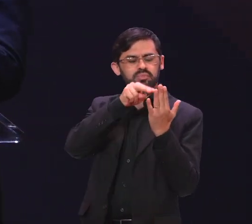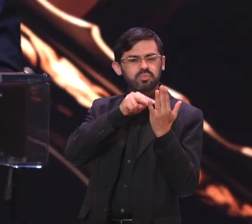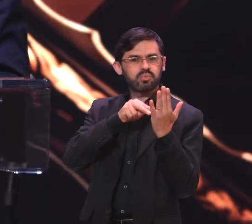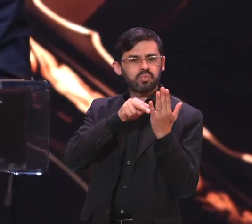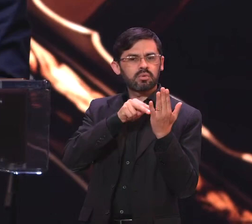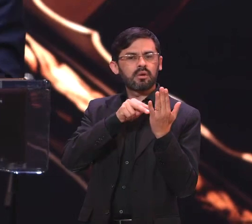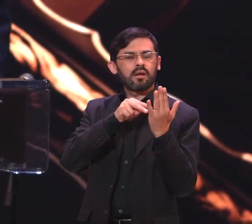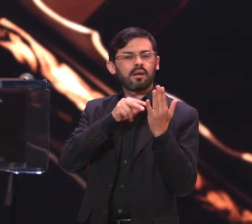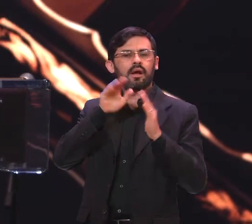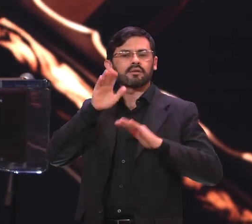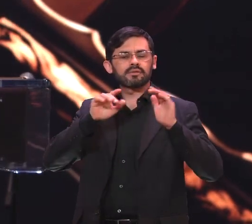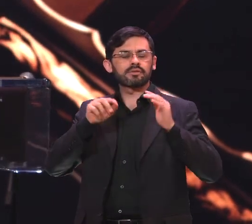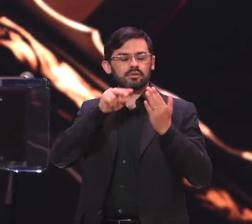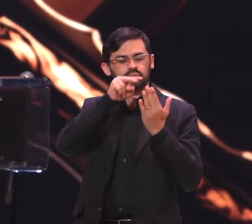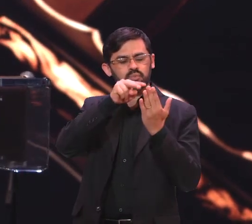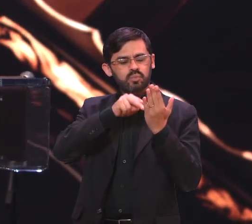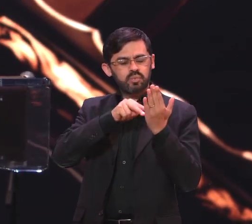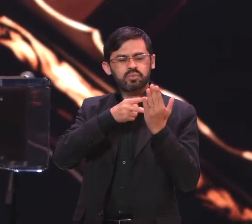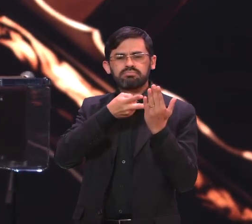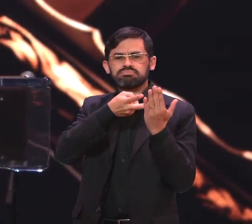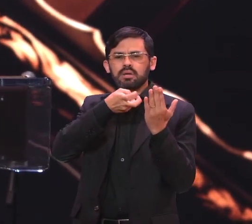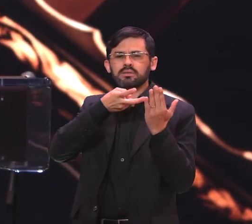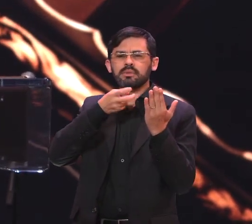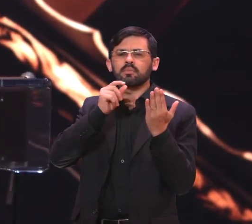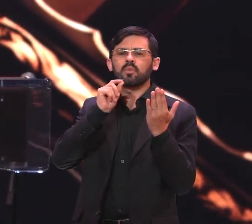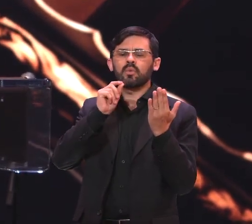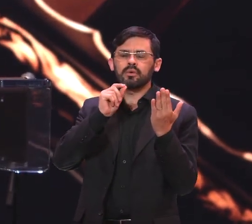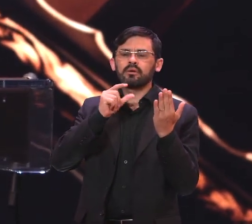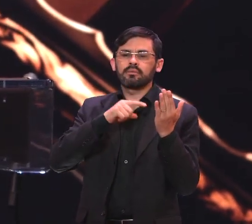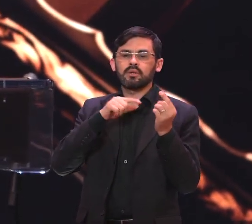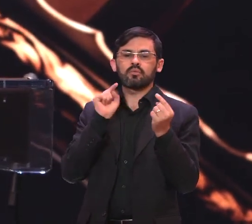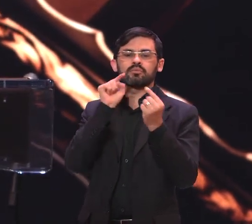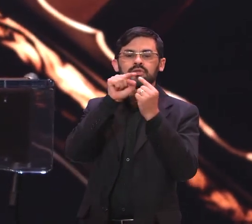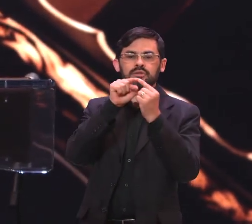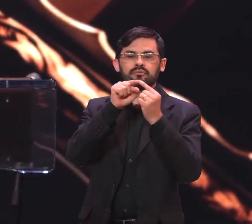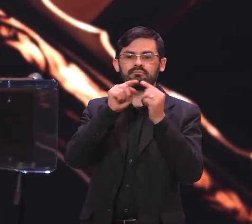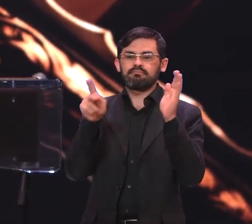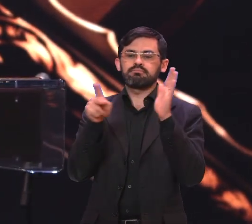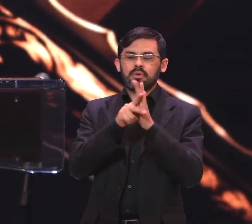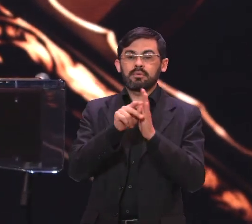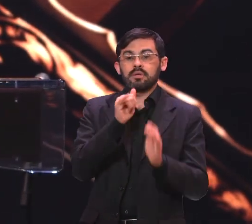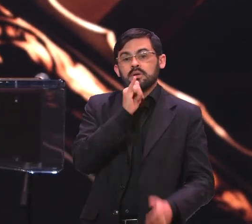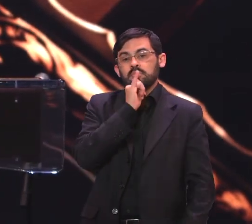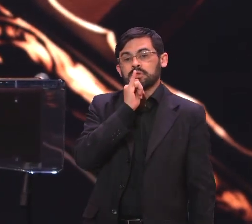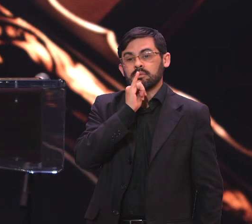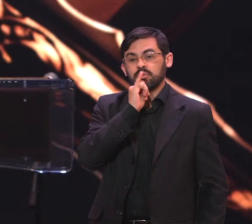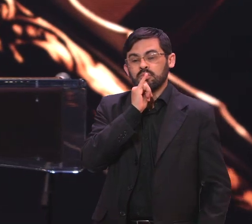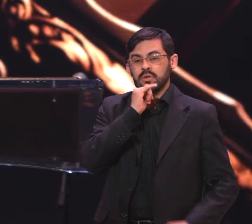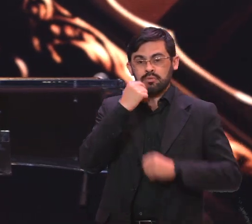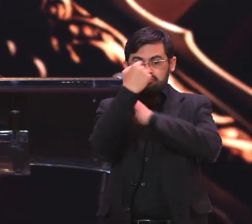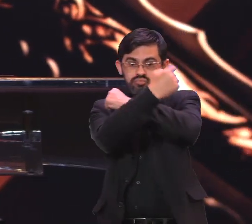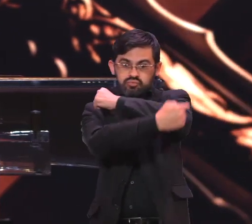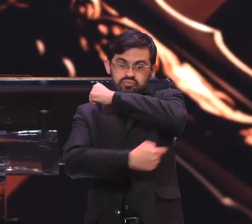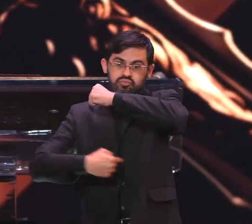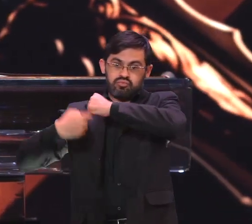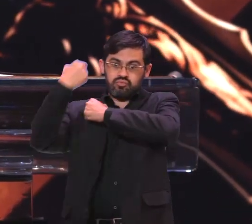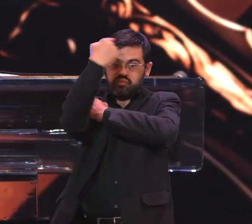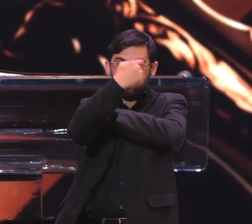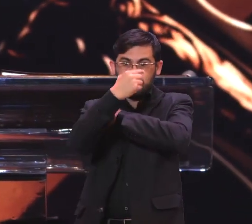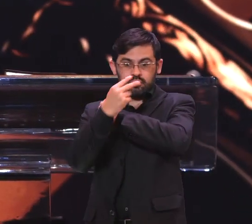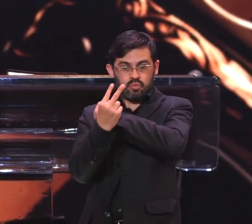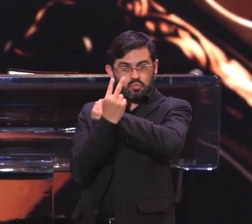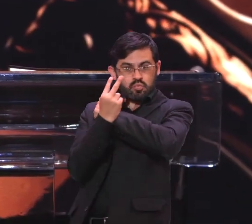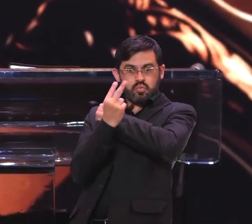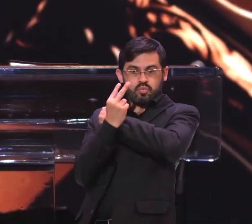que nós lemos aqui, elas tinham um propósito específico. Por exemplo, o escudo, ele era uma arma de